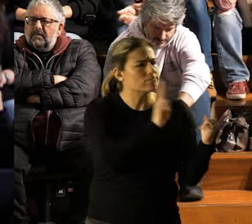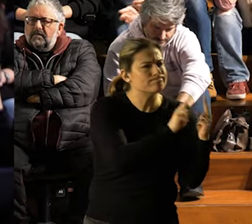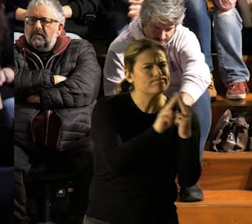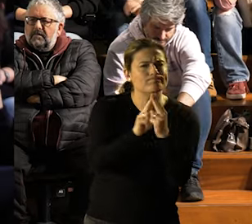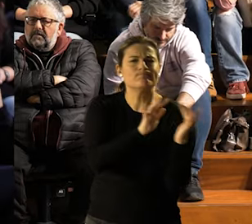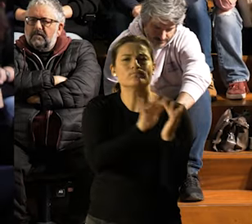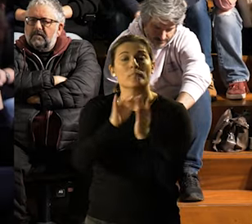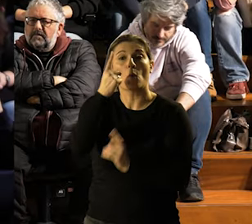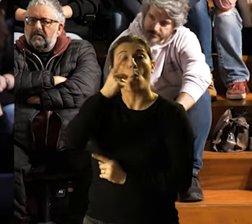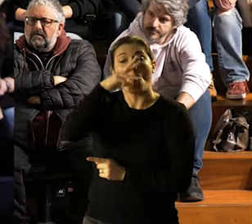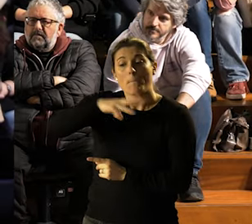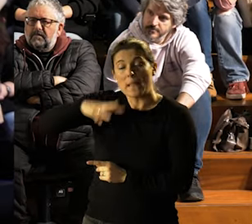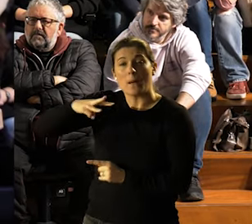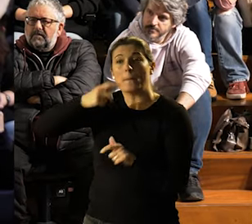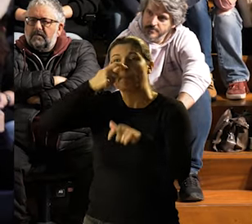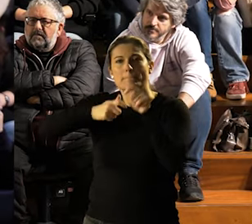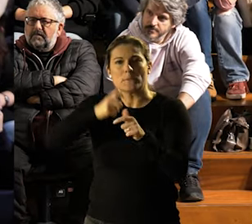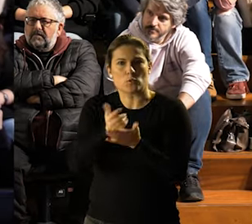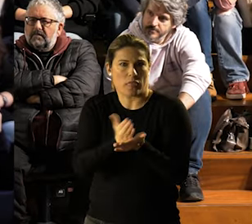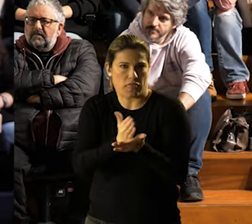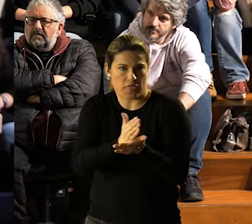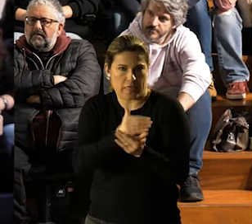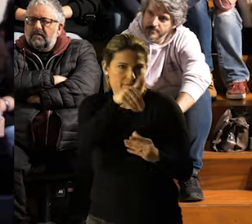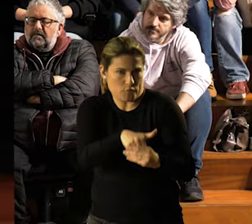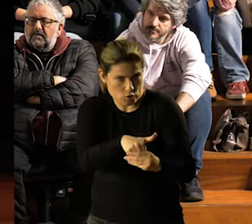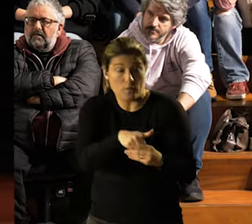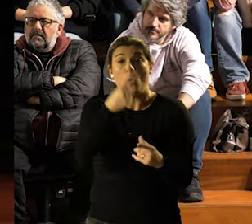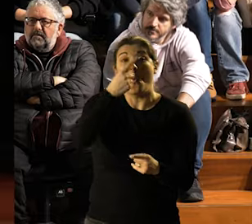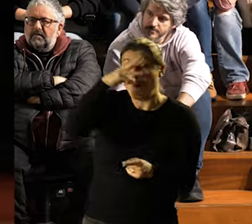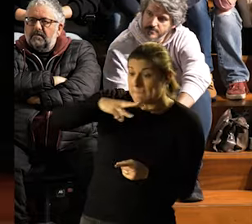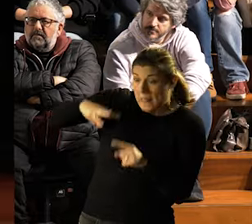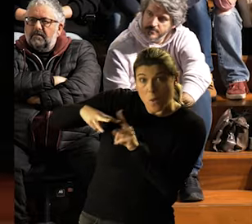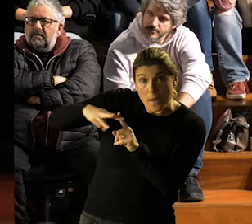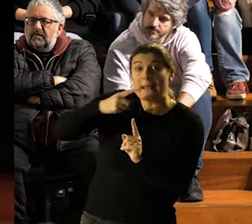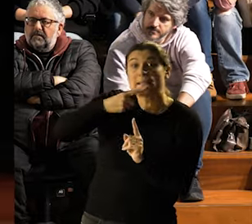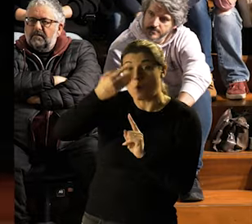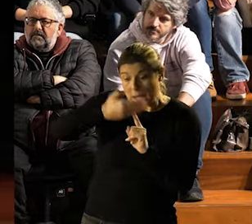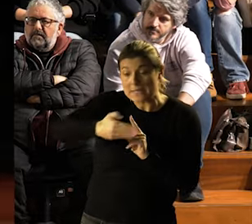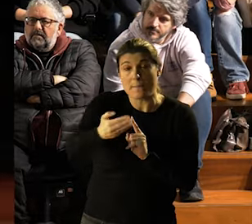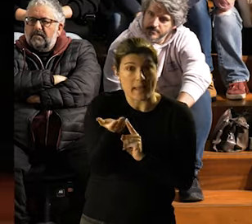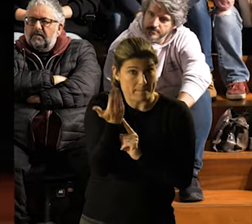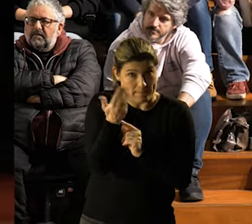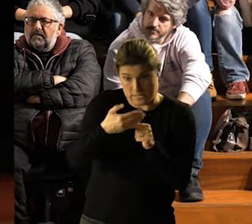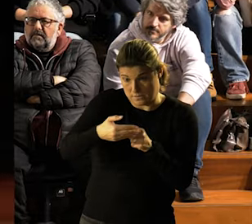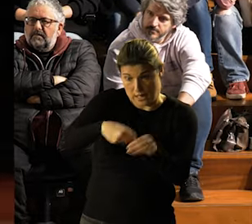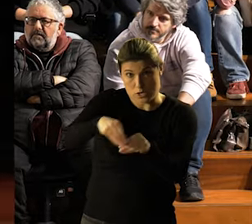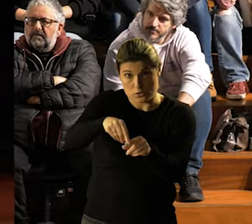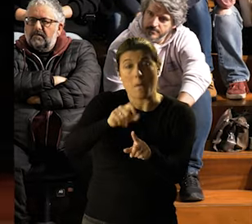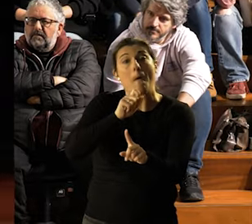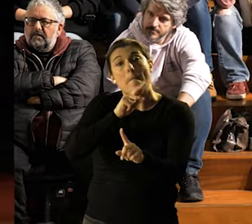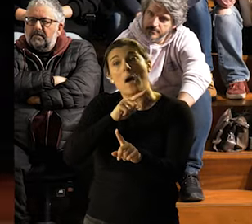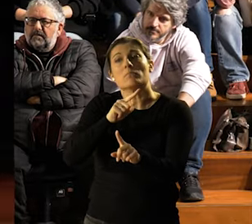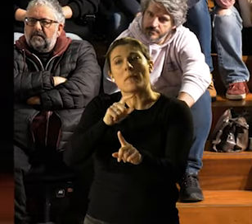1 milhão de pessoas indecisas 1 milhão de pessoas que a uma semana das eleições podem ainda ser